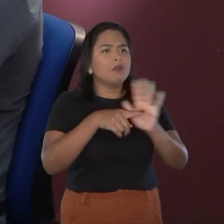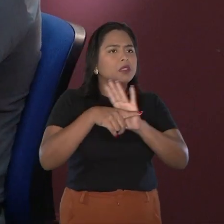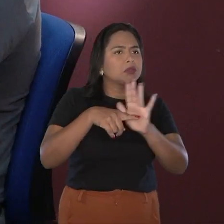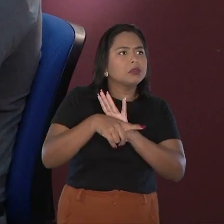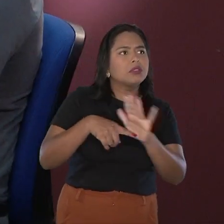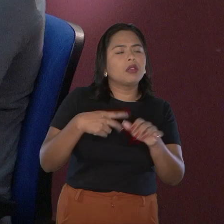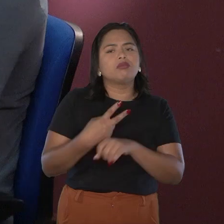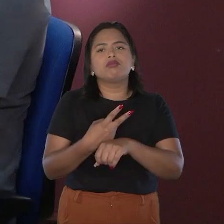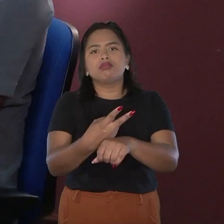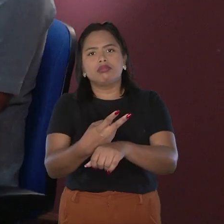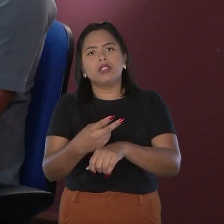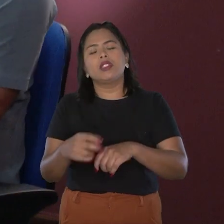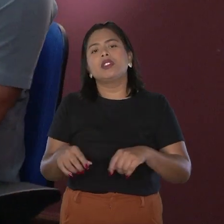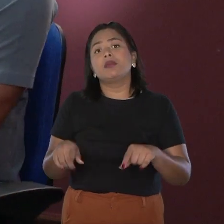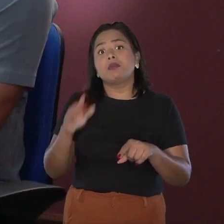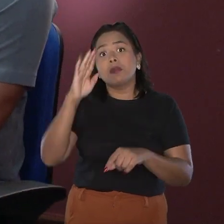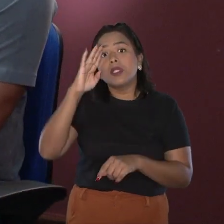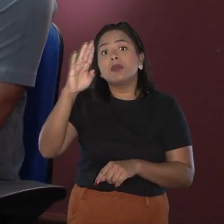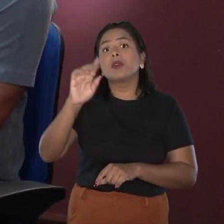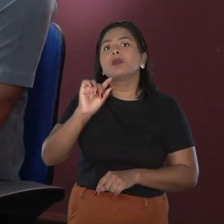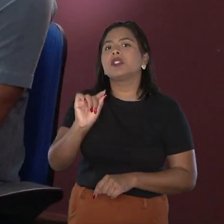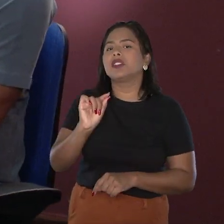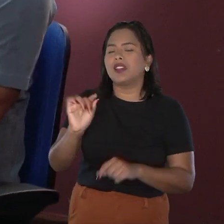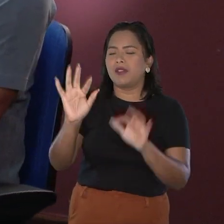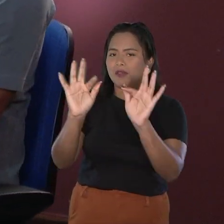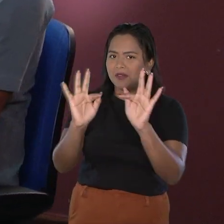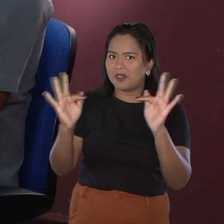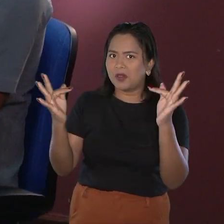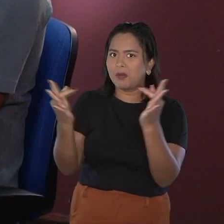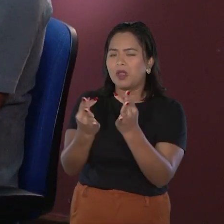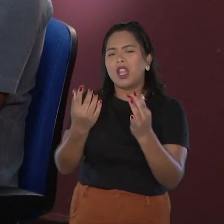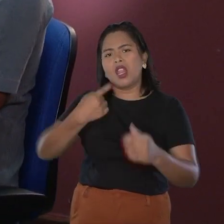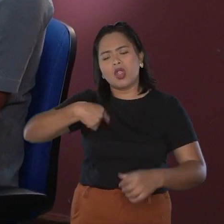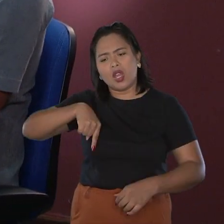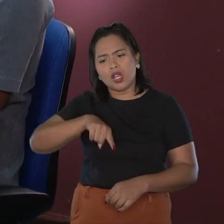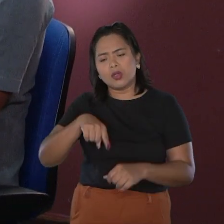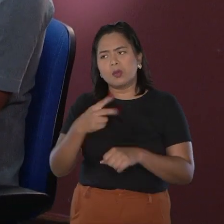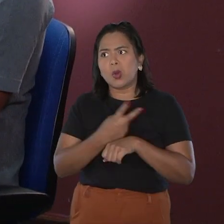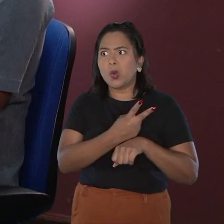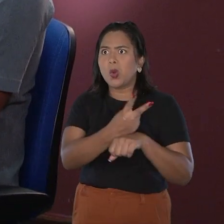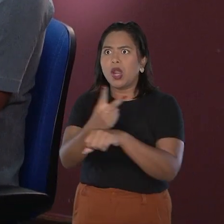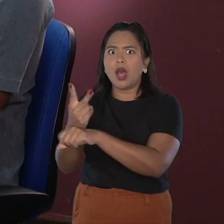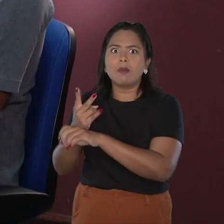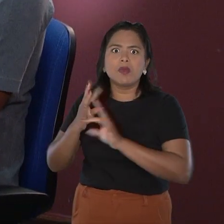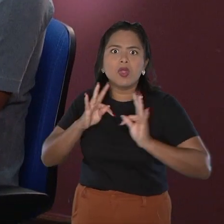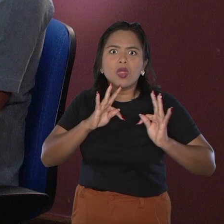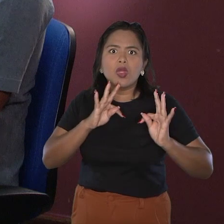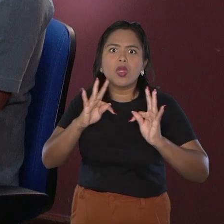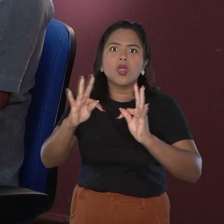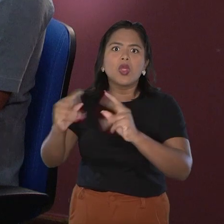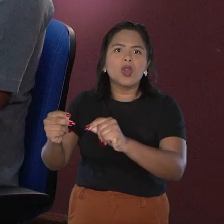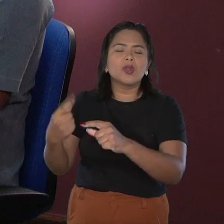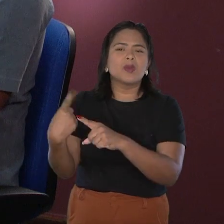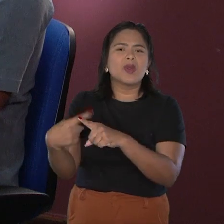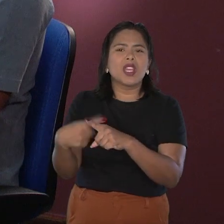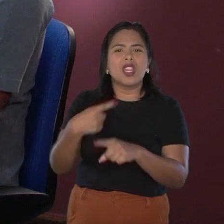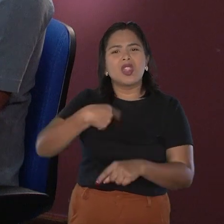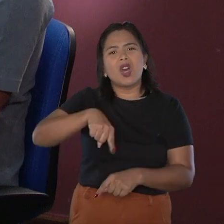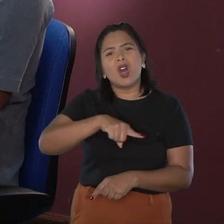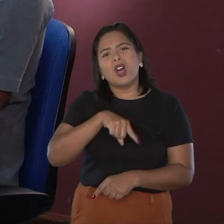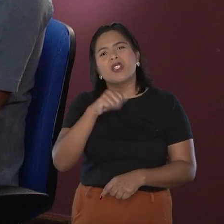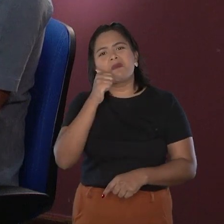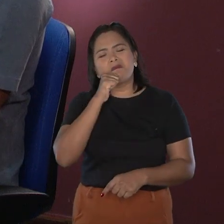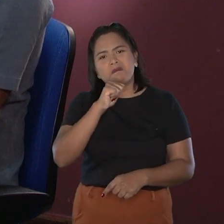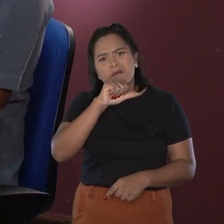Principalmente as famílias como ele falou assim a gente procurou todo mundo porque na realidade a gente como mãe a gente precisa que